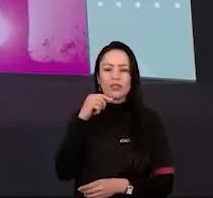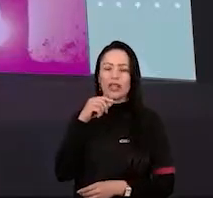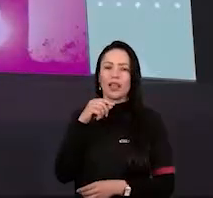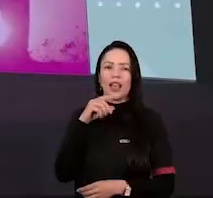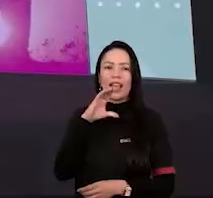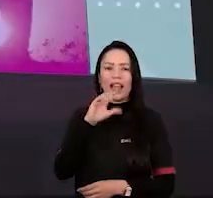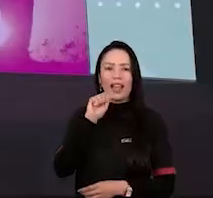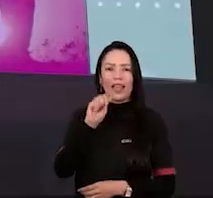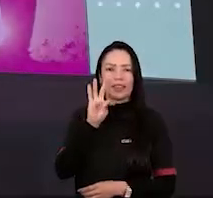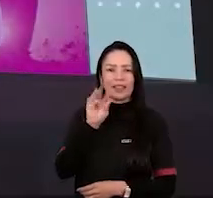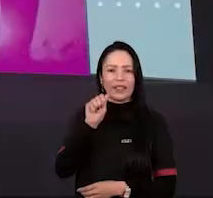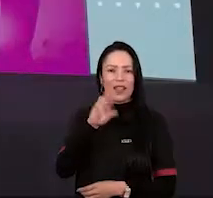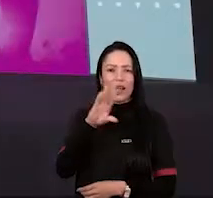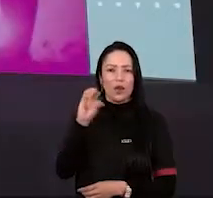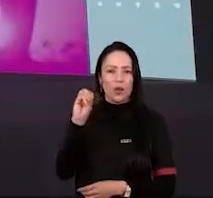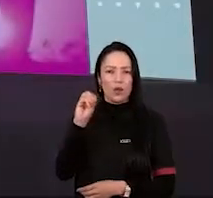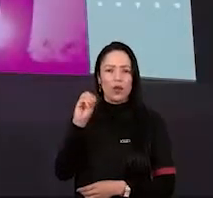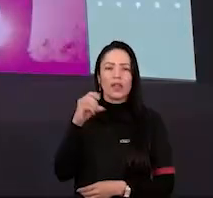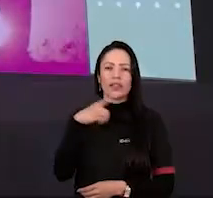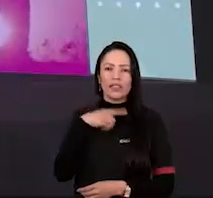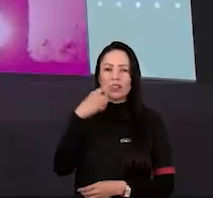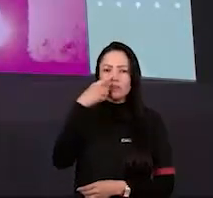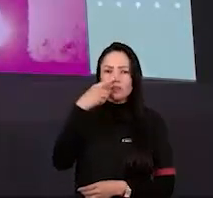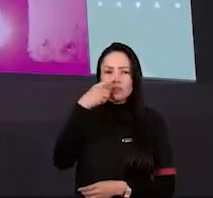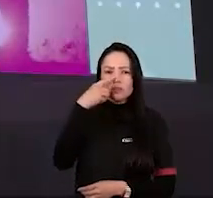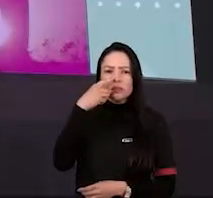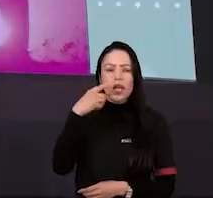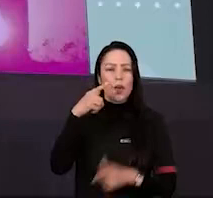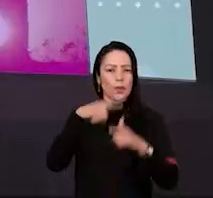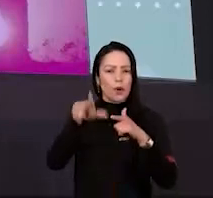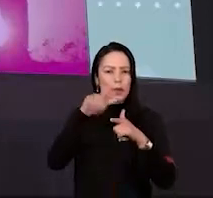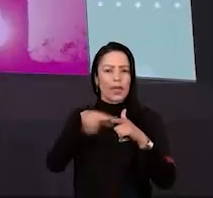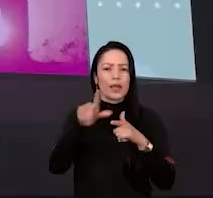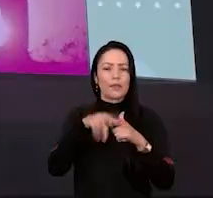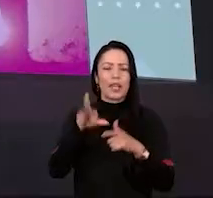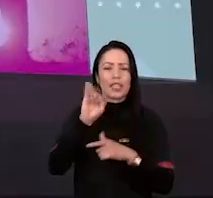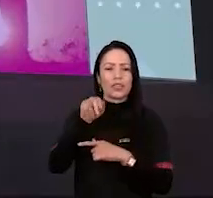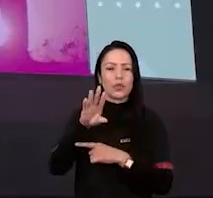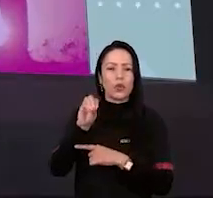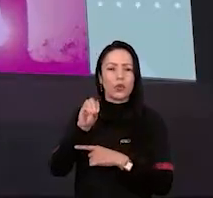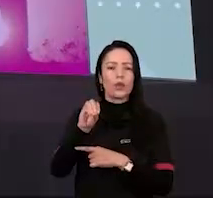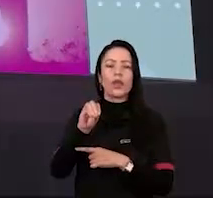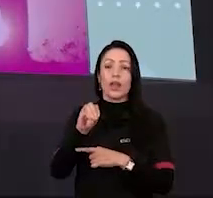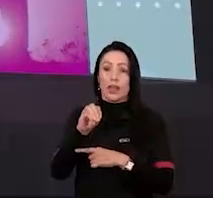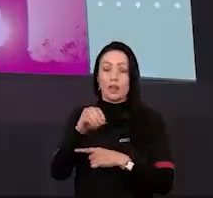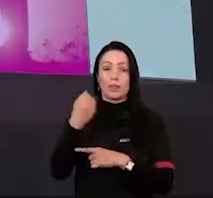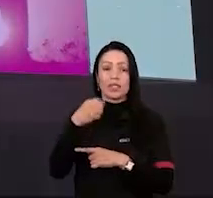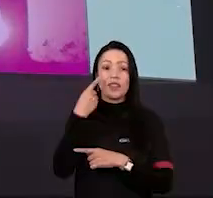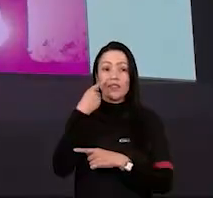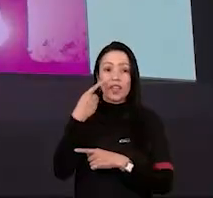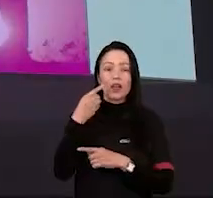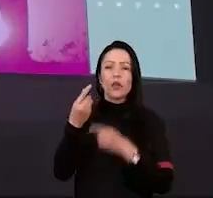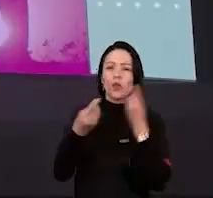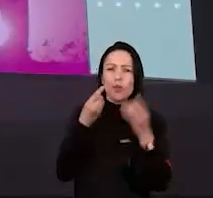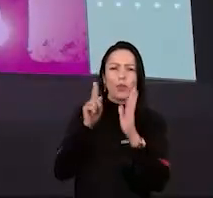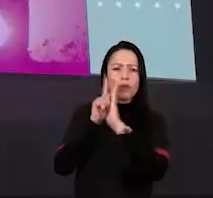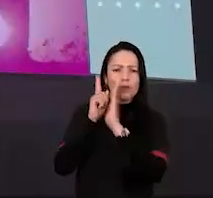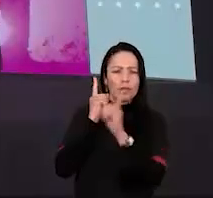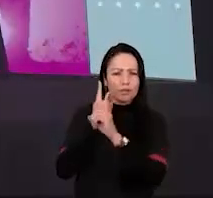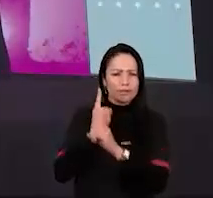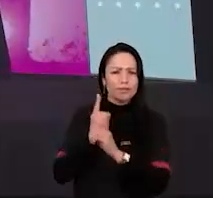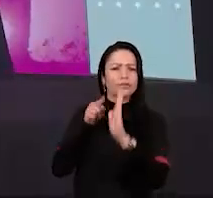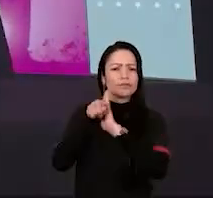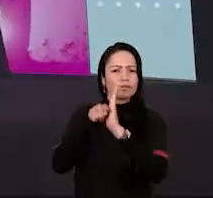né? Que eles têm muita síndrome respiratória, rinotraqueite, e isso vai colonizar. Você vai fazer uma via ascendente fazendo uma otite média. Que